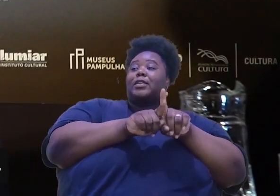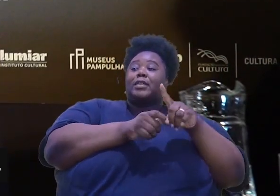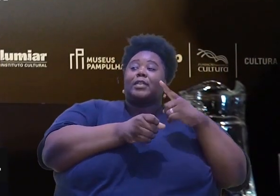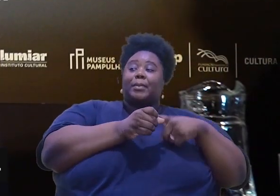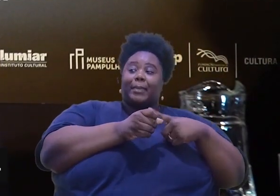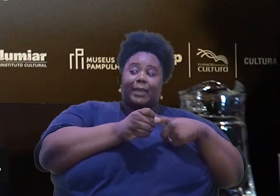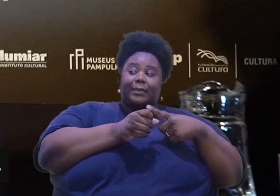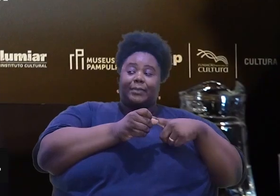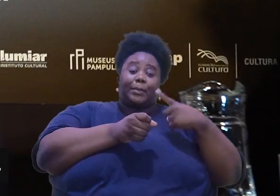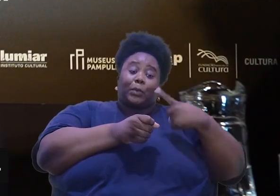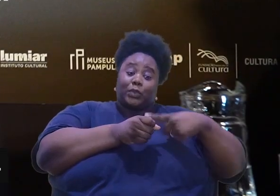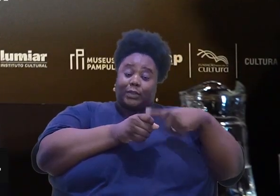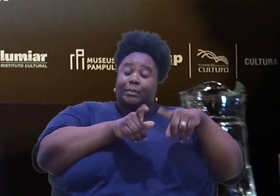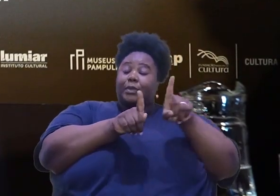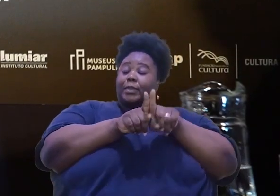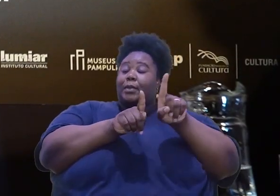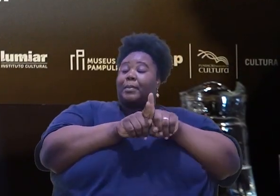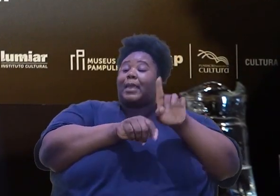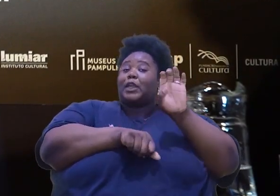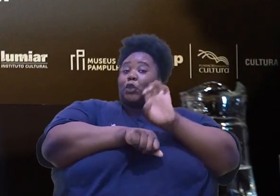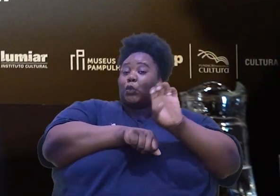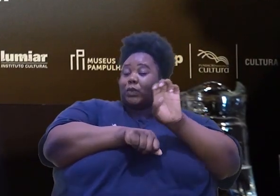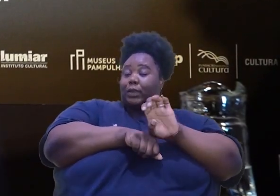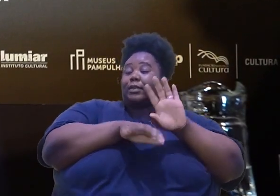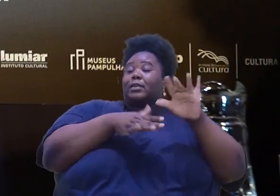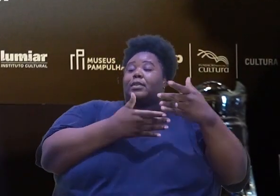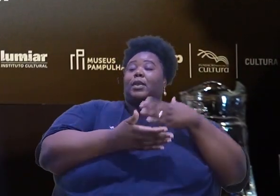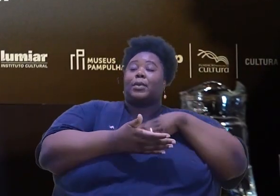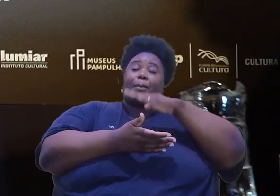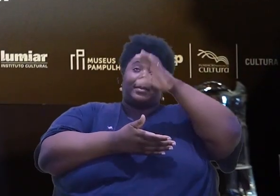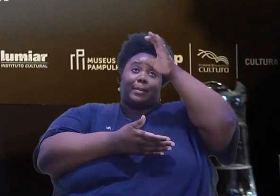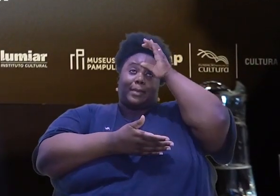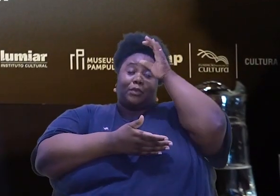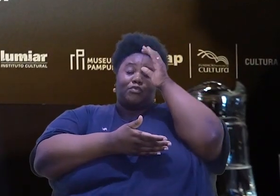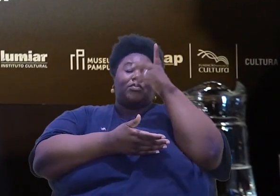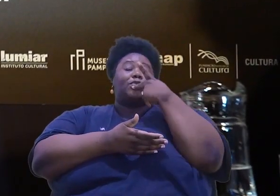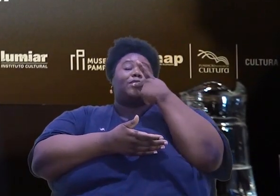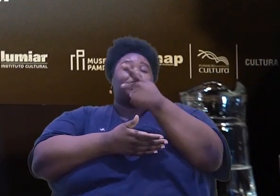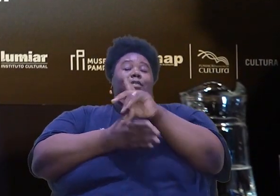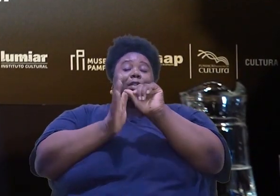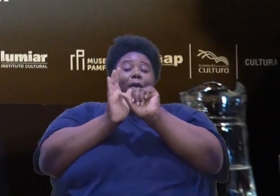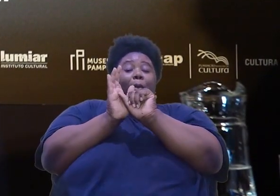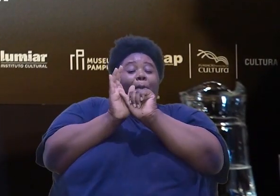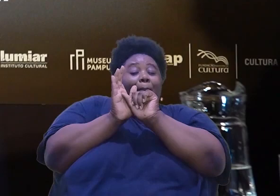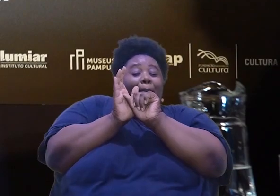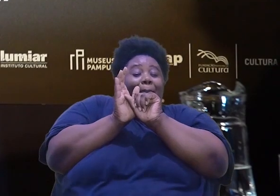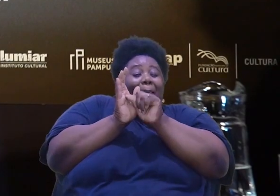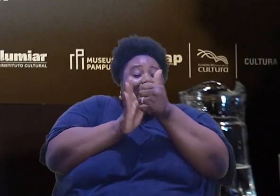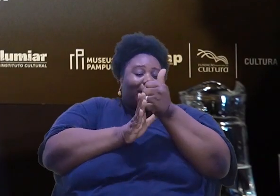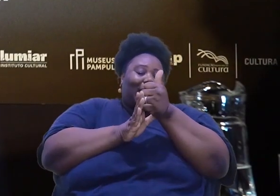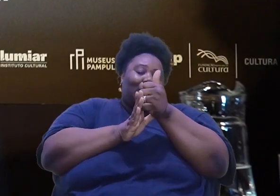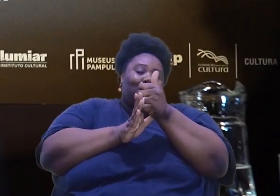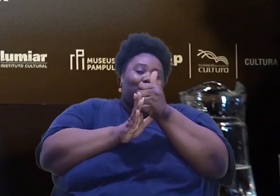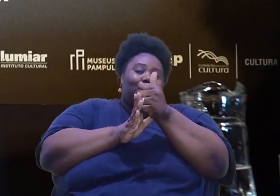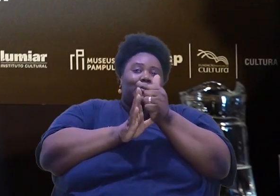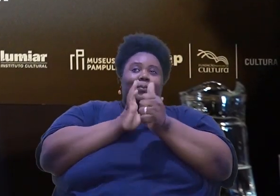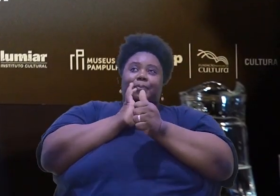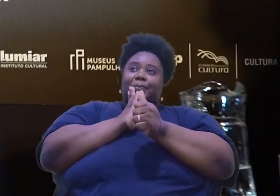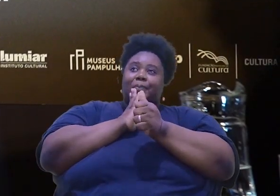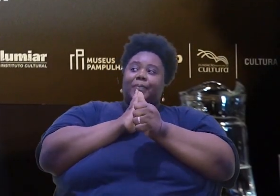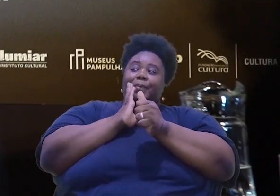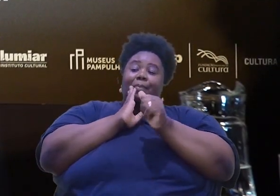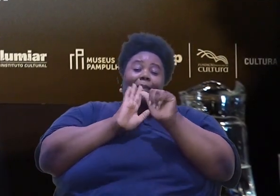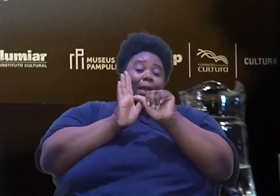do Estado. E esse meu tio que eu falo, ele foi o primeiro,